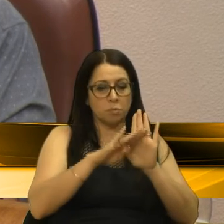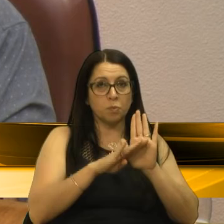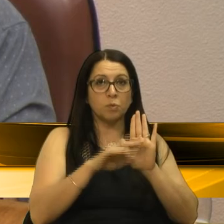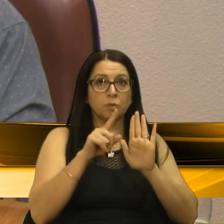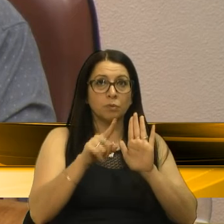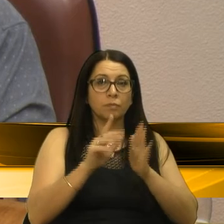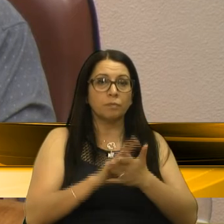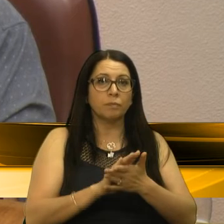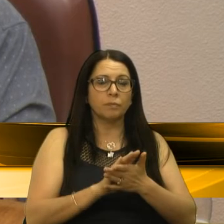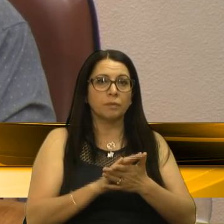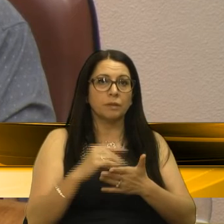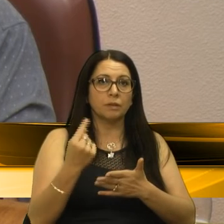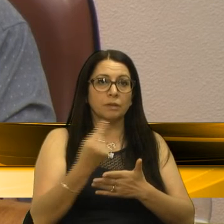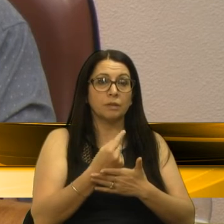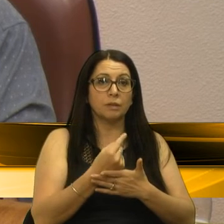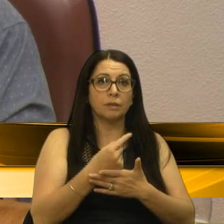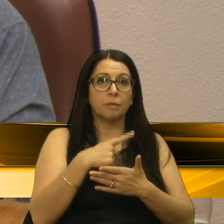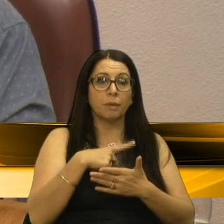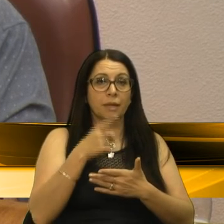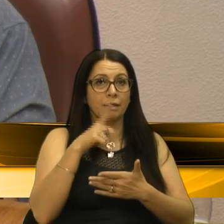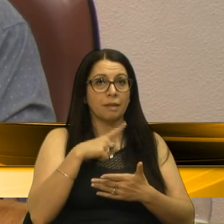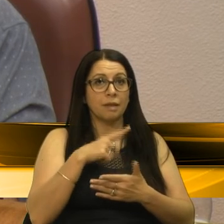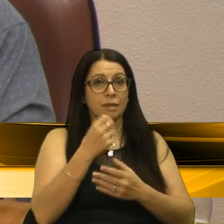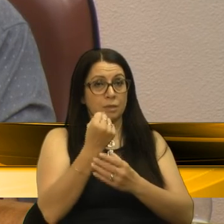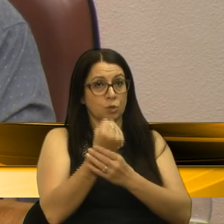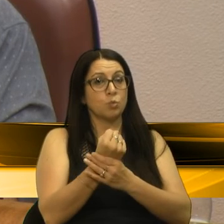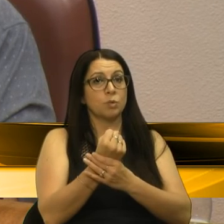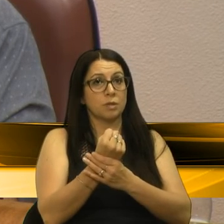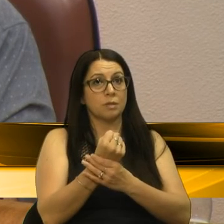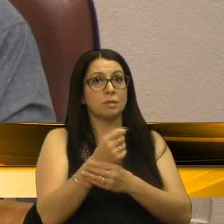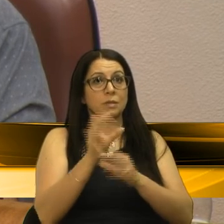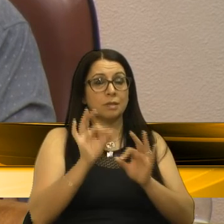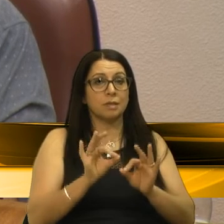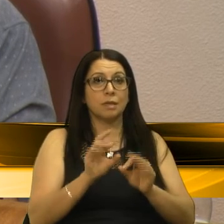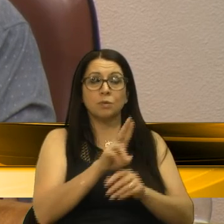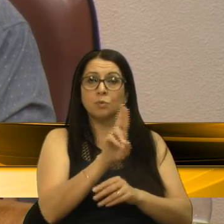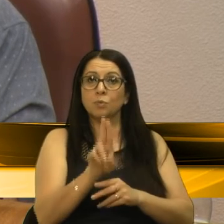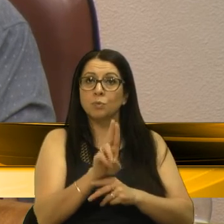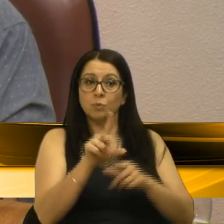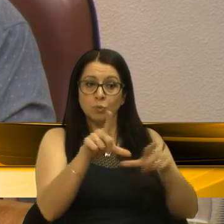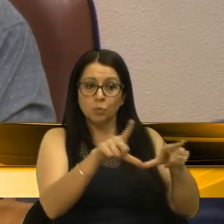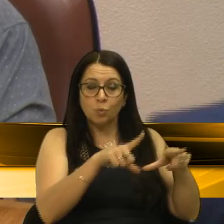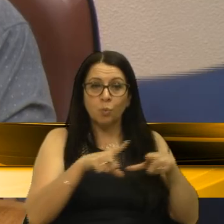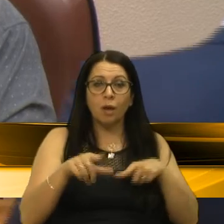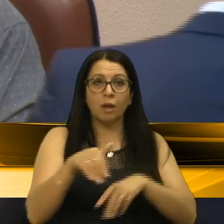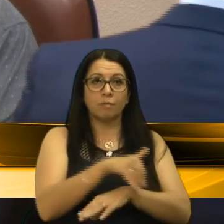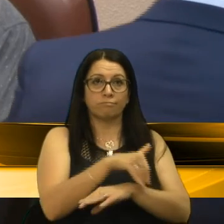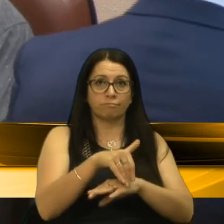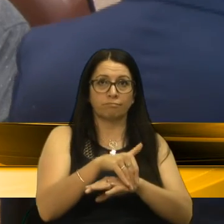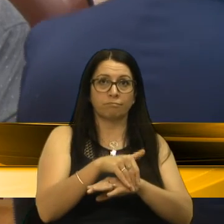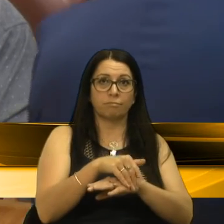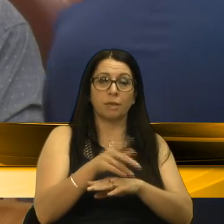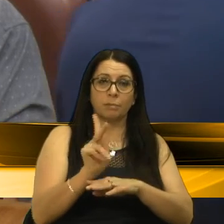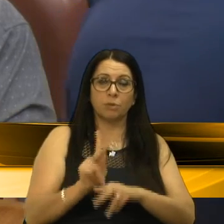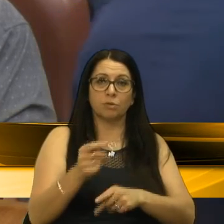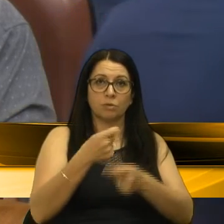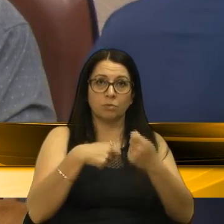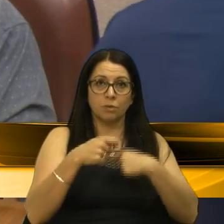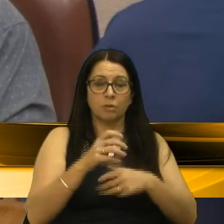lhe competem para garantir da segurança e do adequado uso do logradouro público pelos